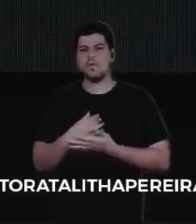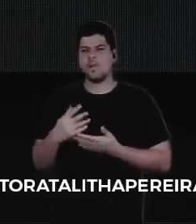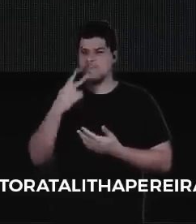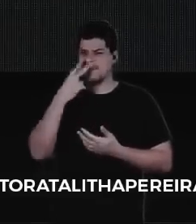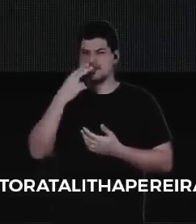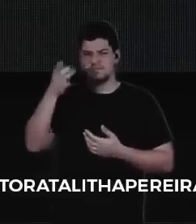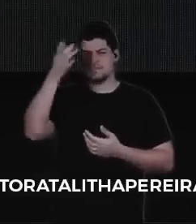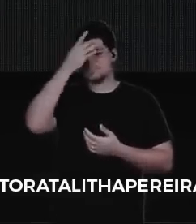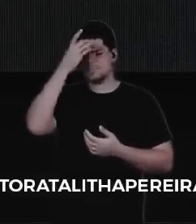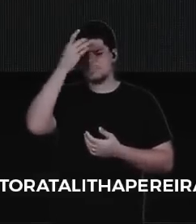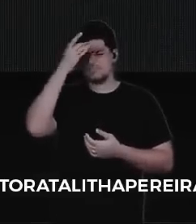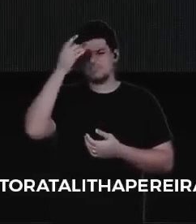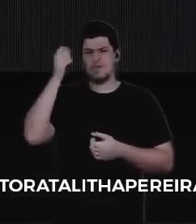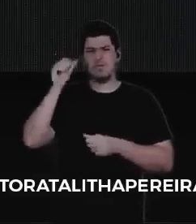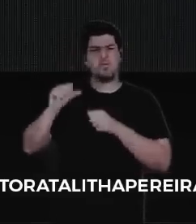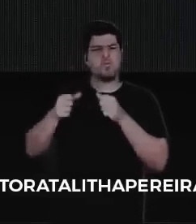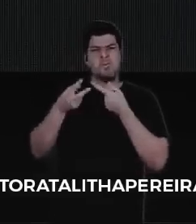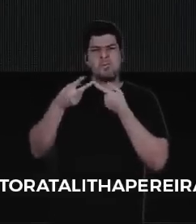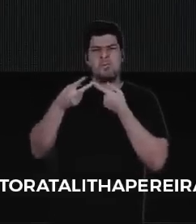conexões neurais.